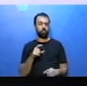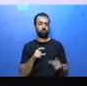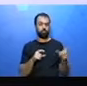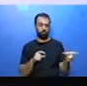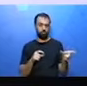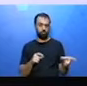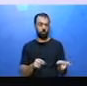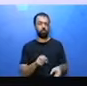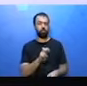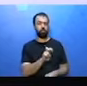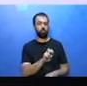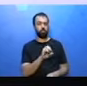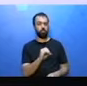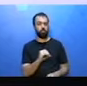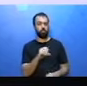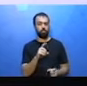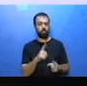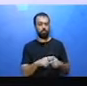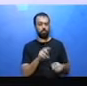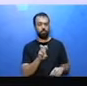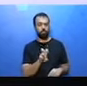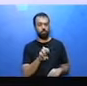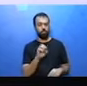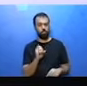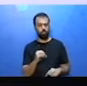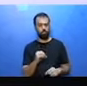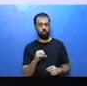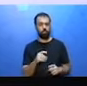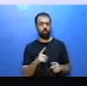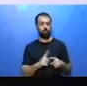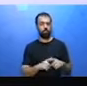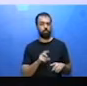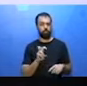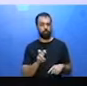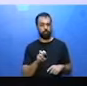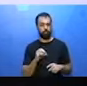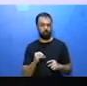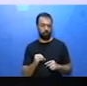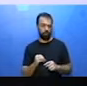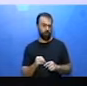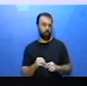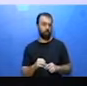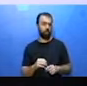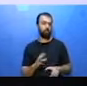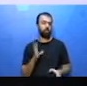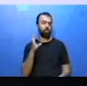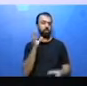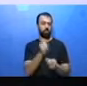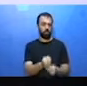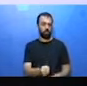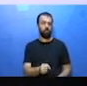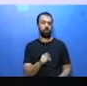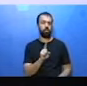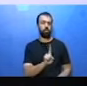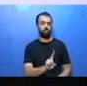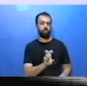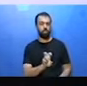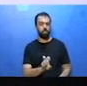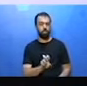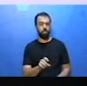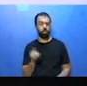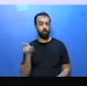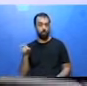50 mais outra nota de 50 nós vimos que a paula guardou r$150